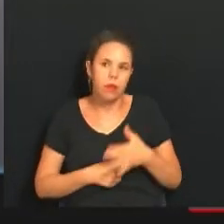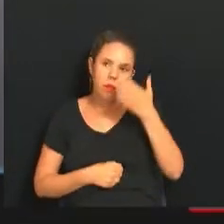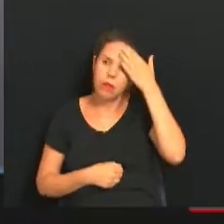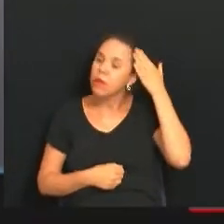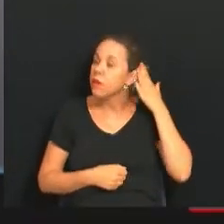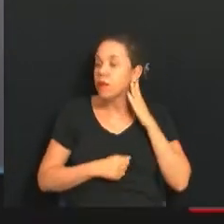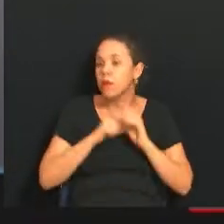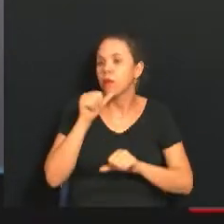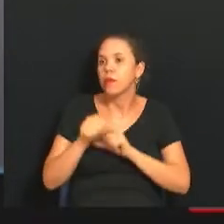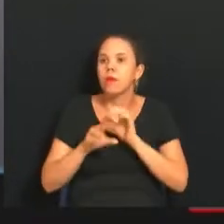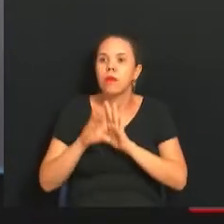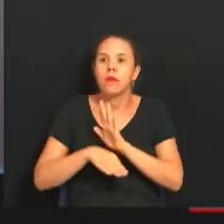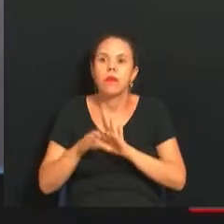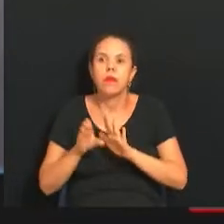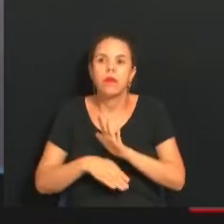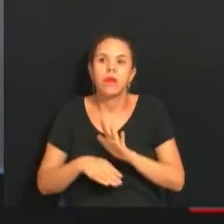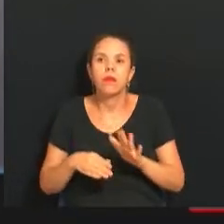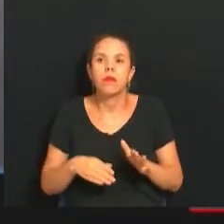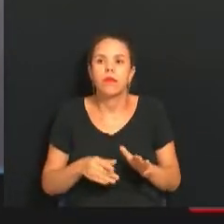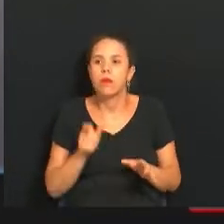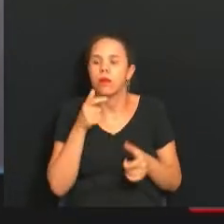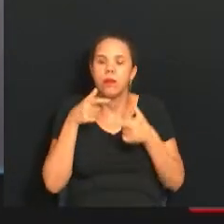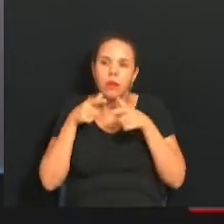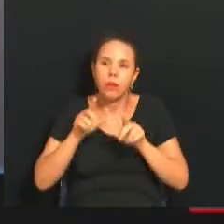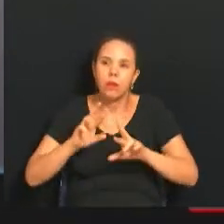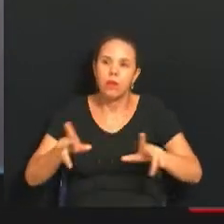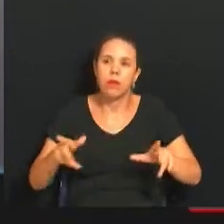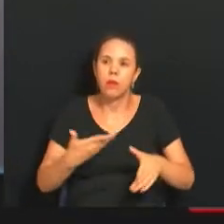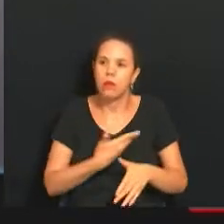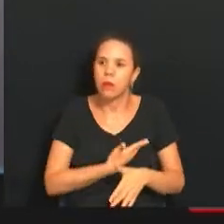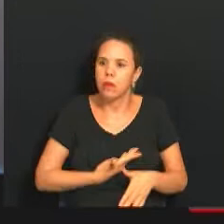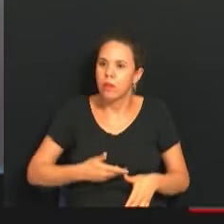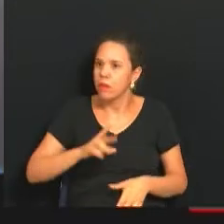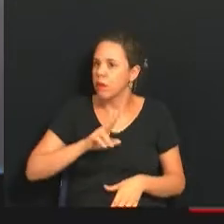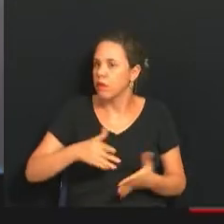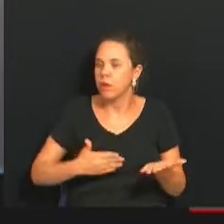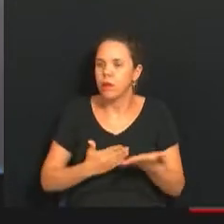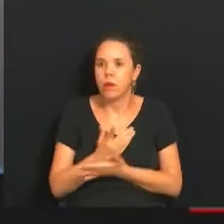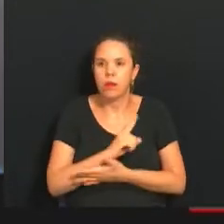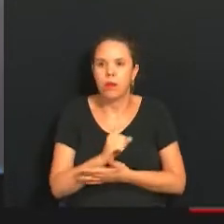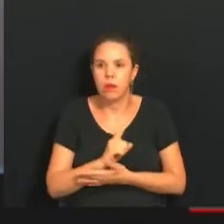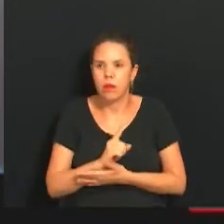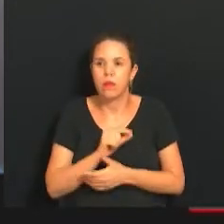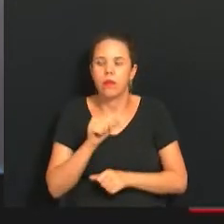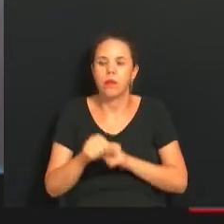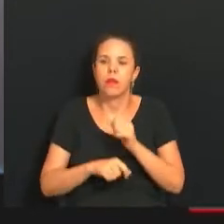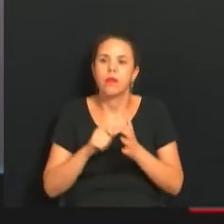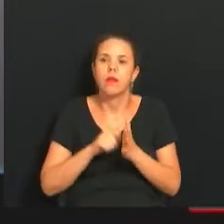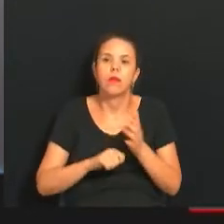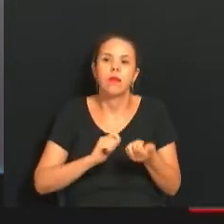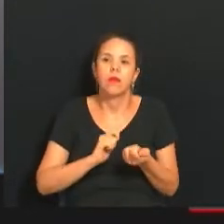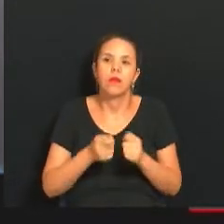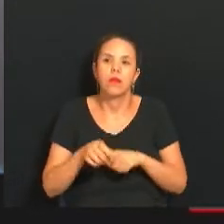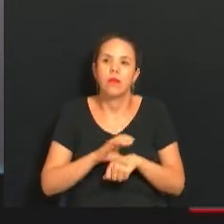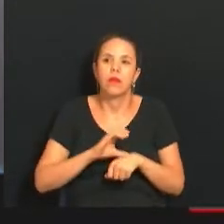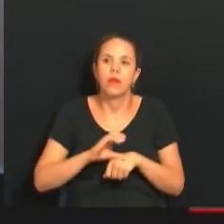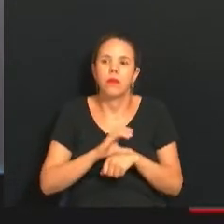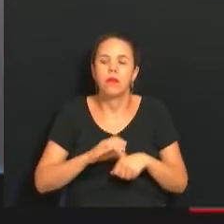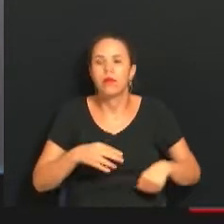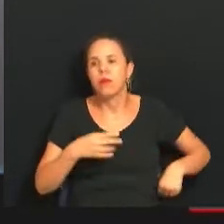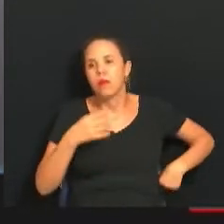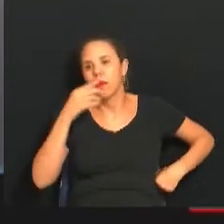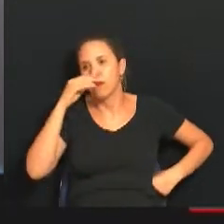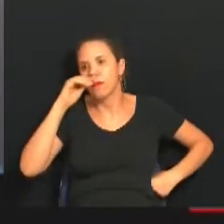derrubada do Poroshenko é instalado um governo não eleito, que reescreve a Constituição da Ucrânia